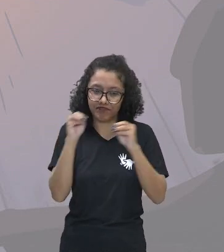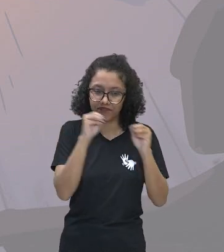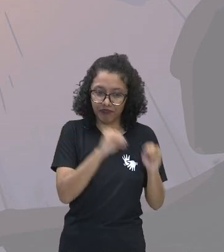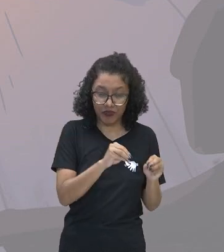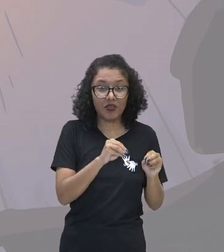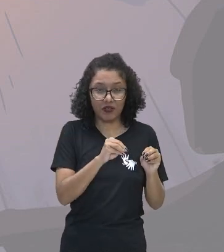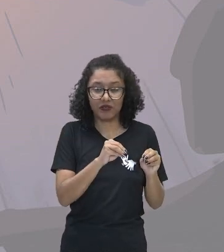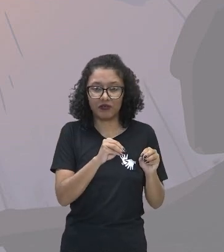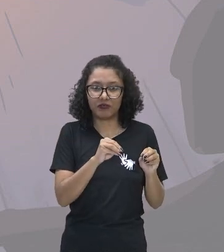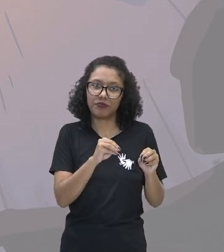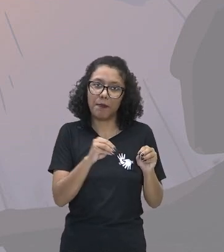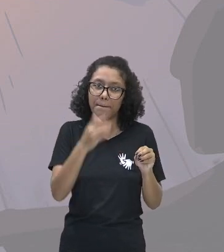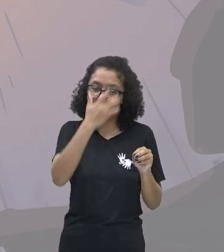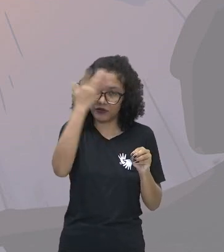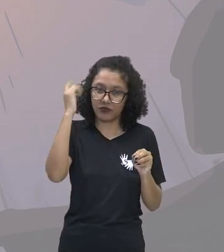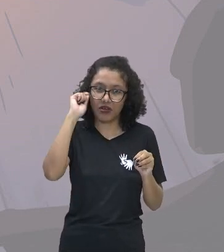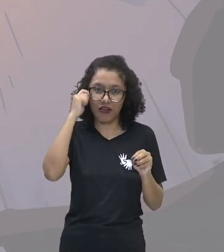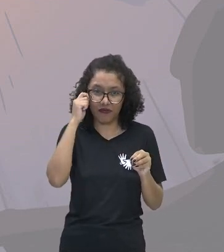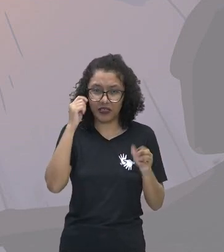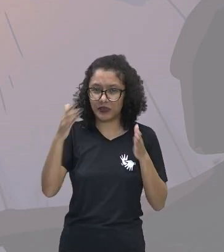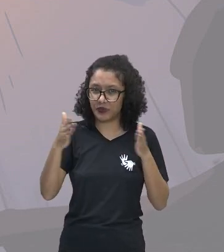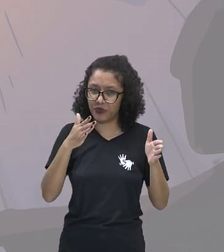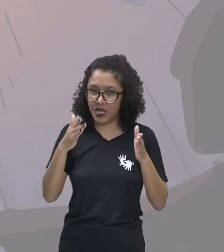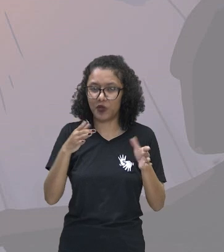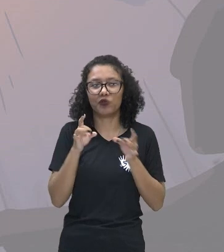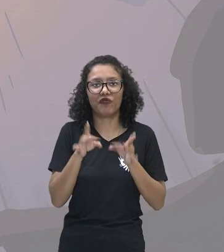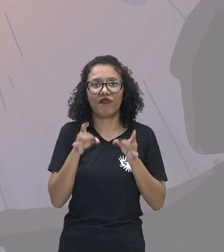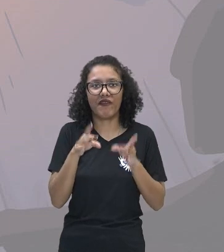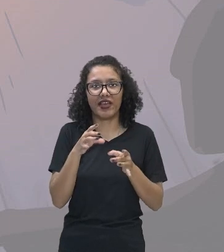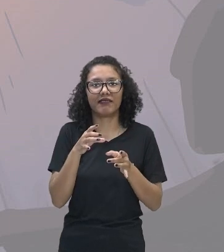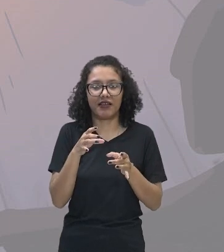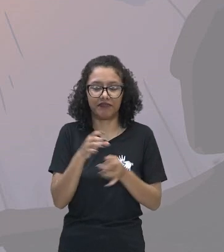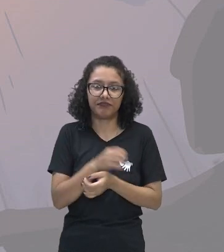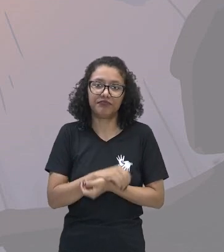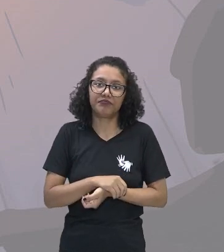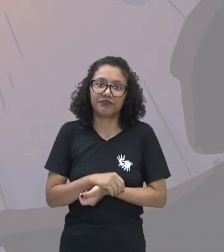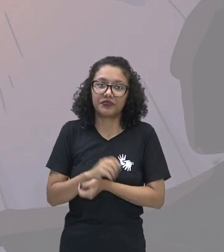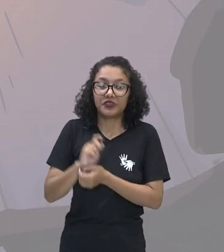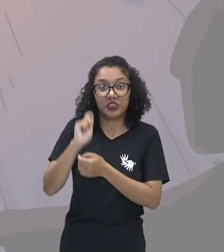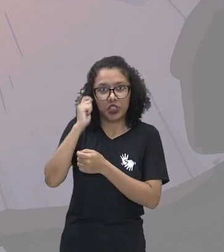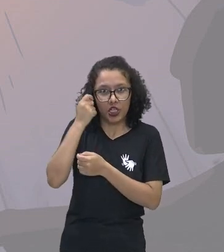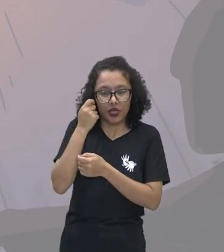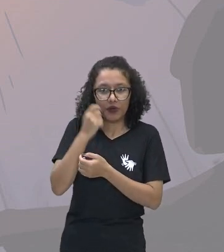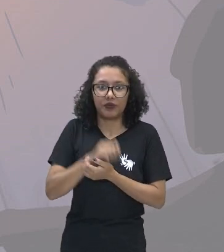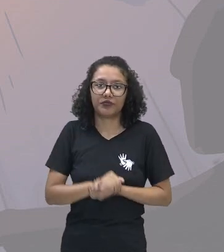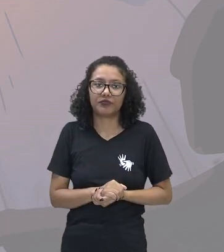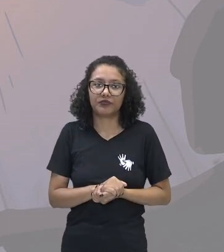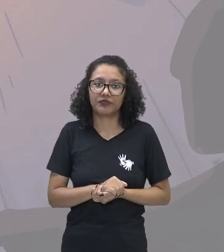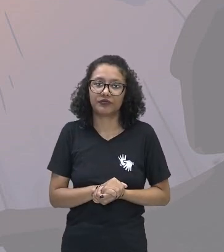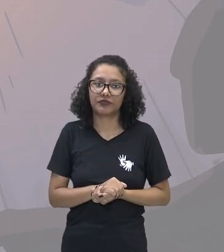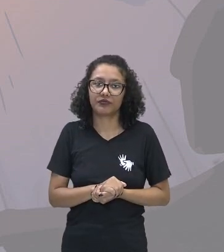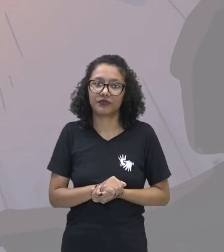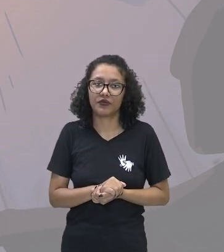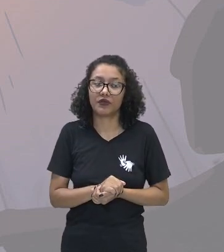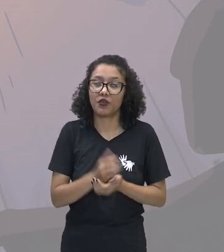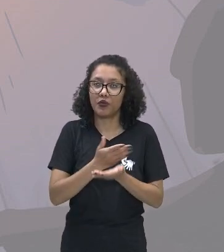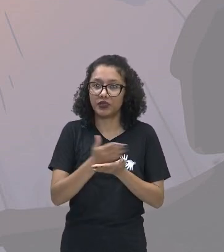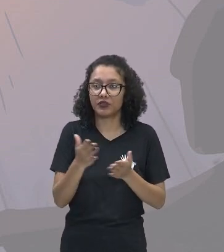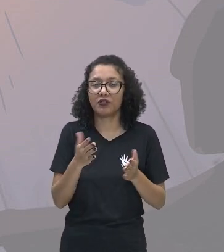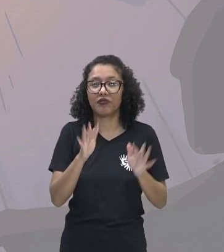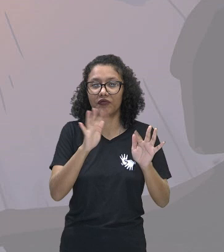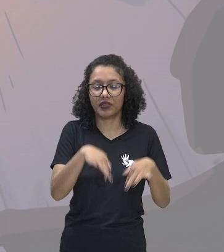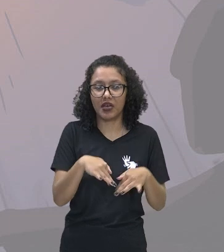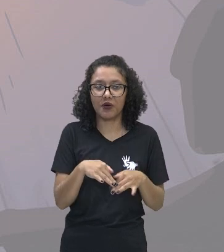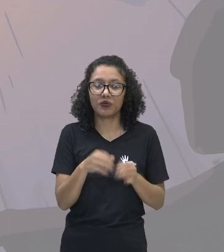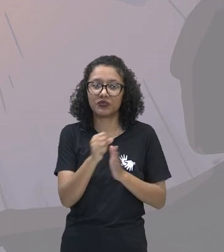período do tráfico negreiro. A maior parte desse tráfico ocorreu entre o final do século XVII